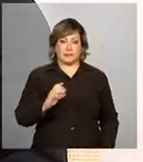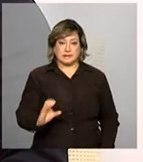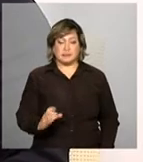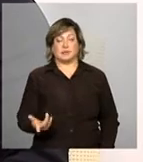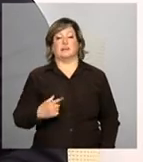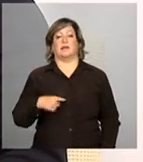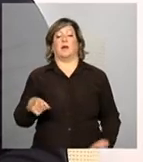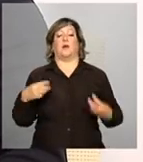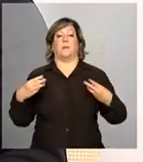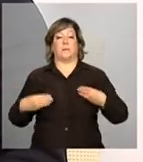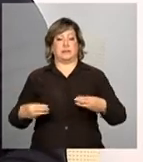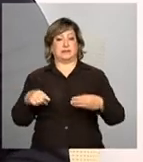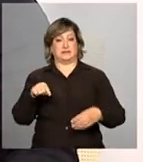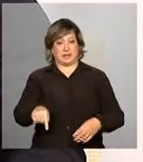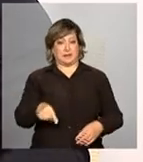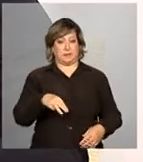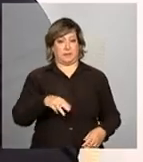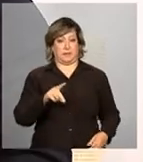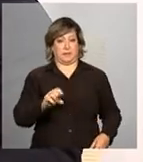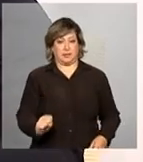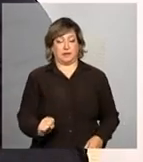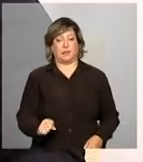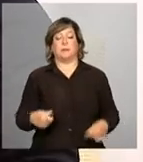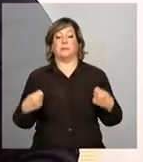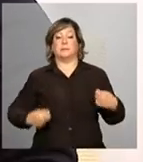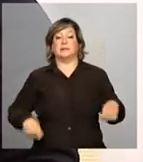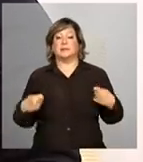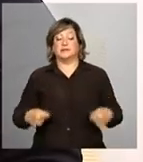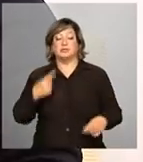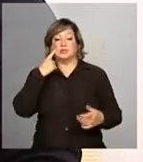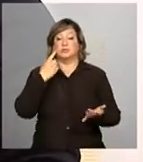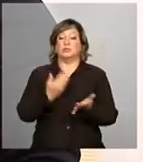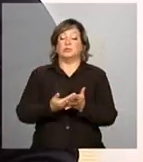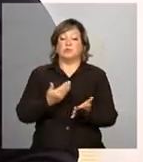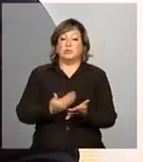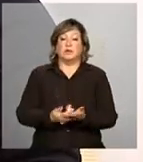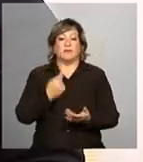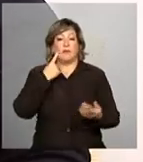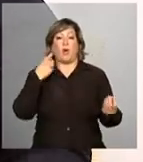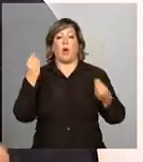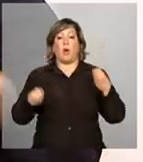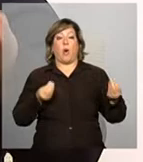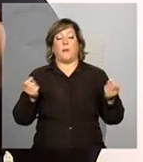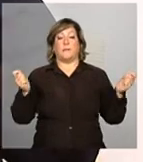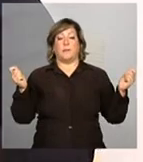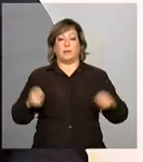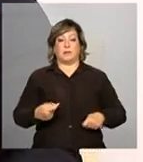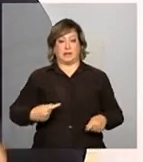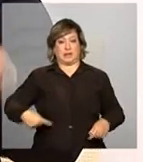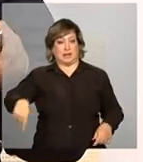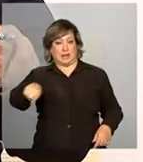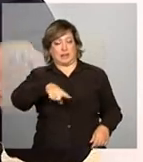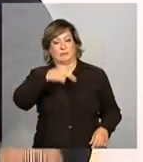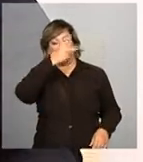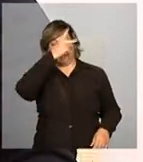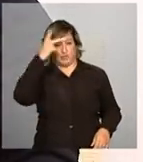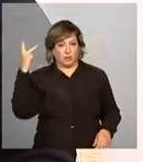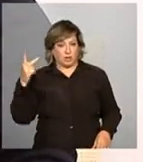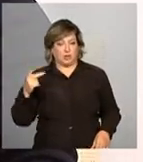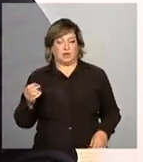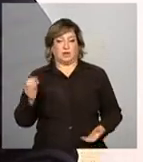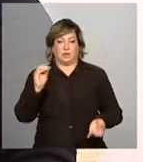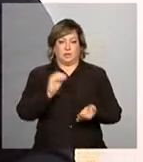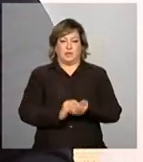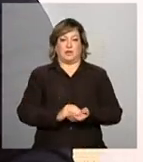tem que estudar possibilidades para que as pessoas que se cadastram no